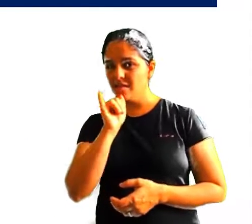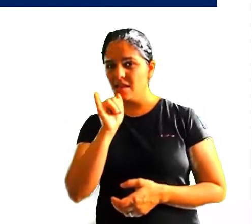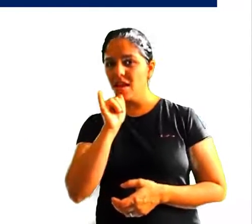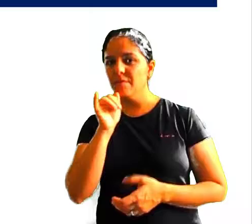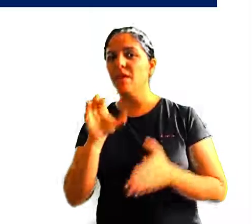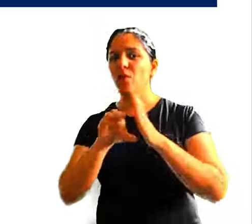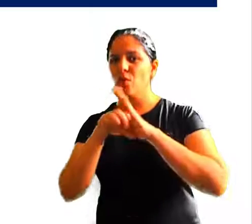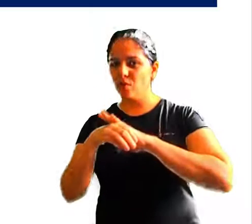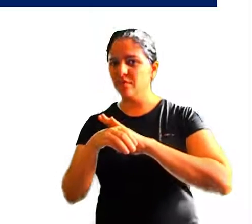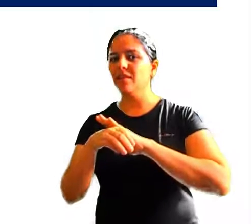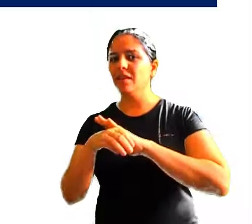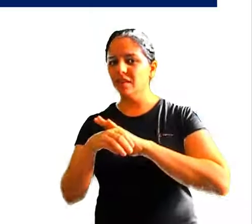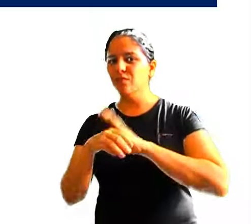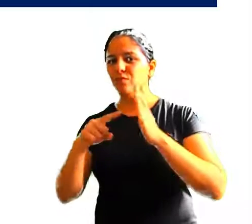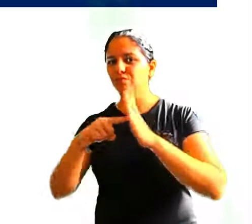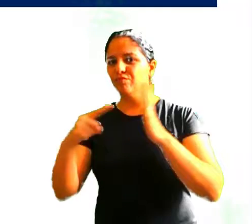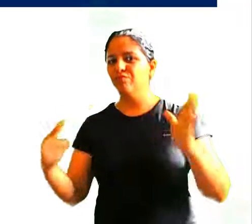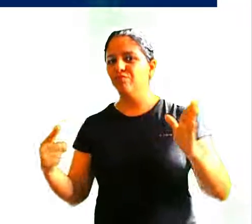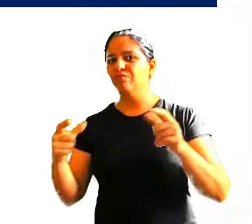Voltamos aqui, né?